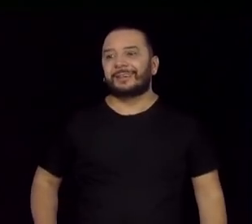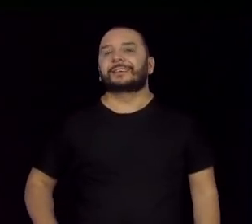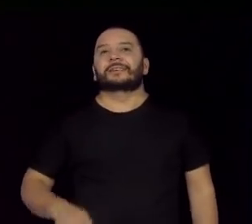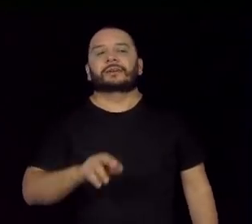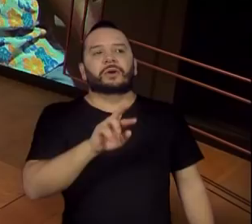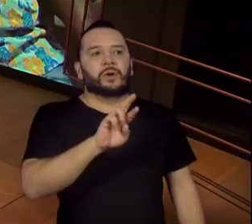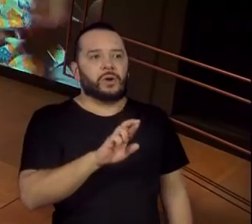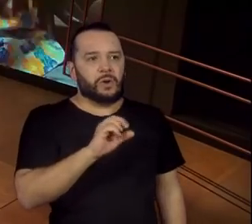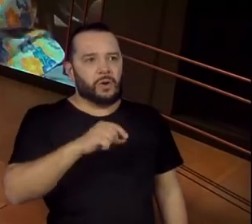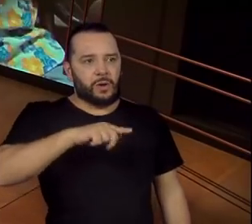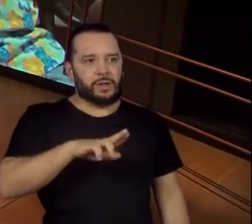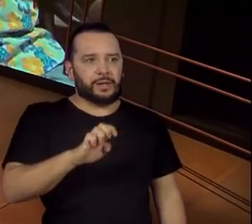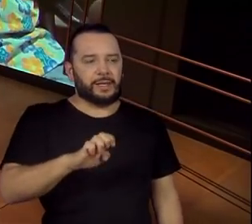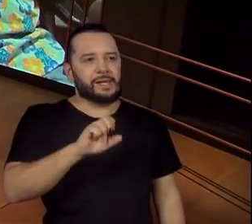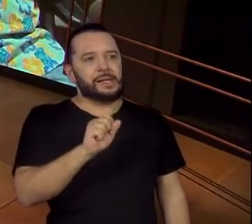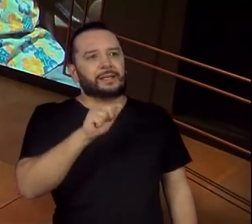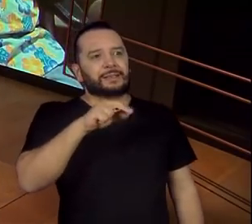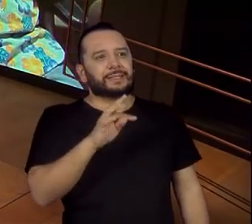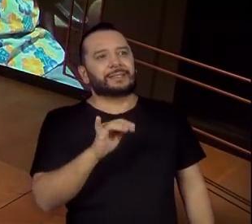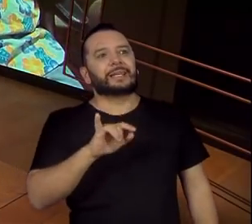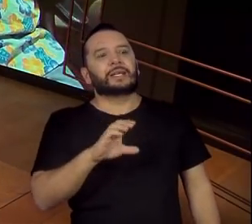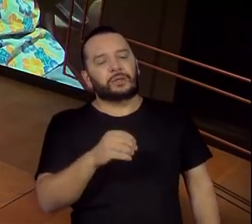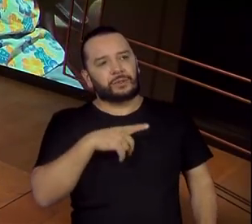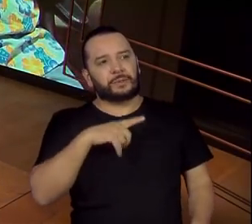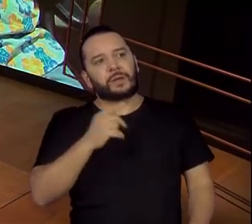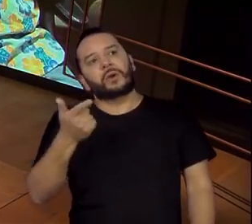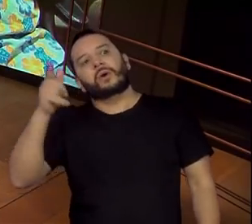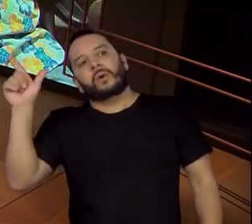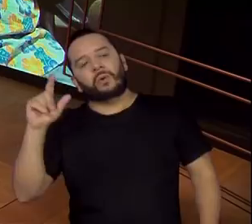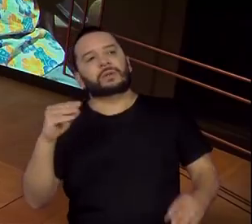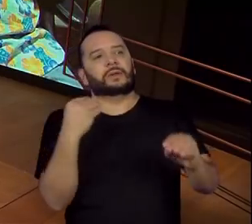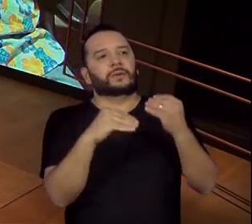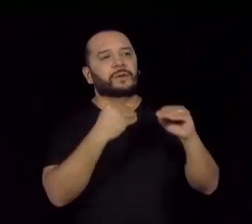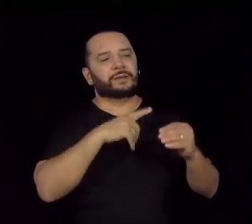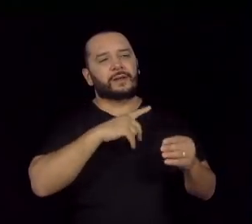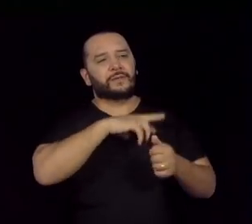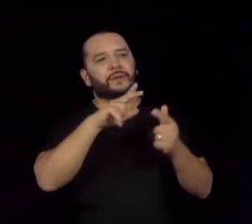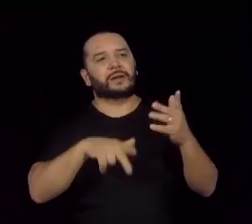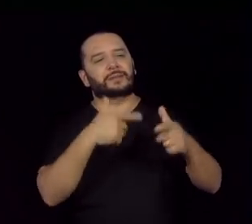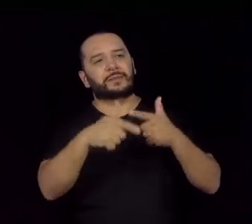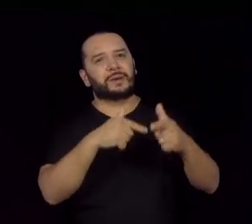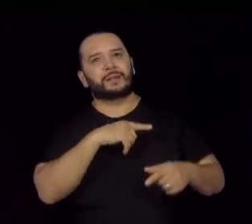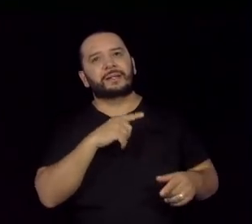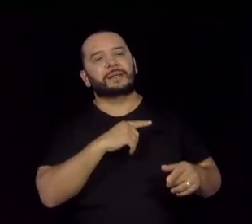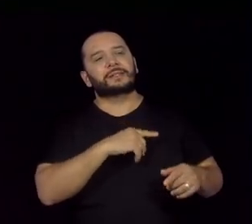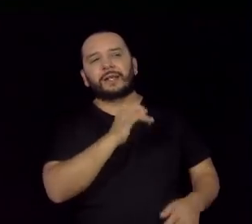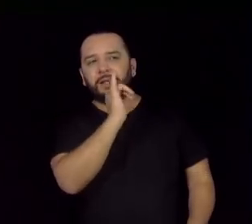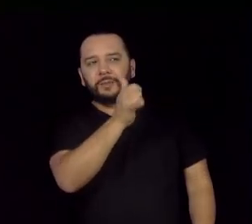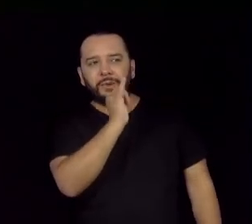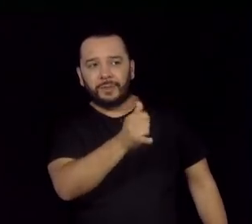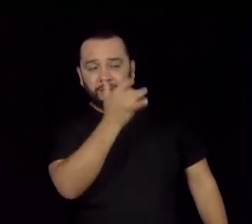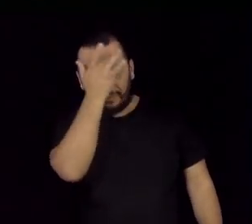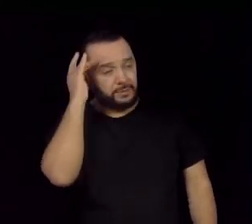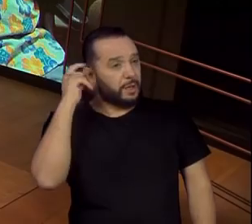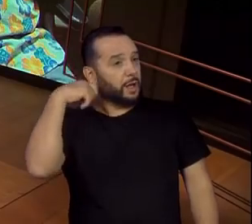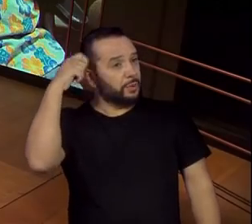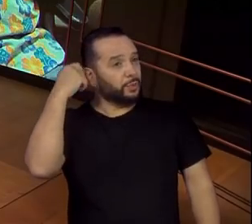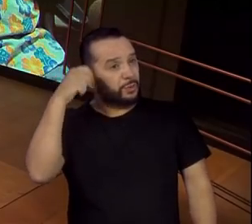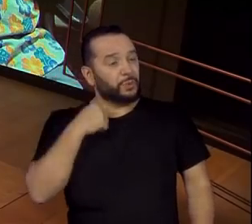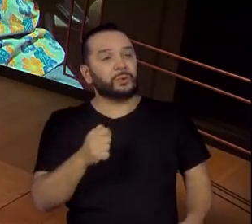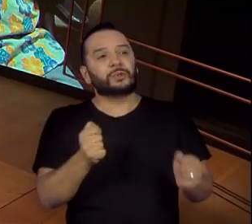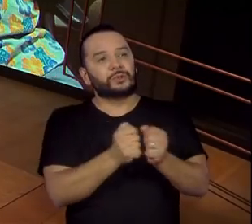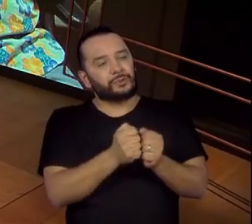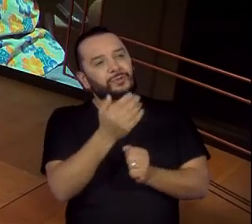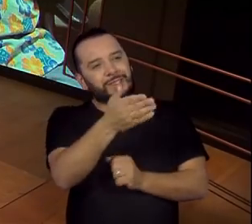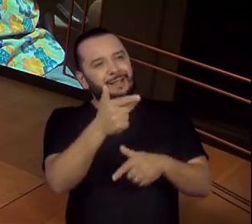Santeiro, dessa novela icônica, você participou de vários trabalhos e a gente tem o depoimento de um ator que participou de vários